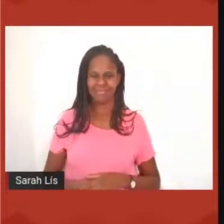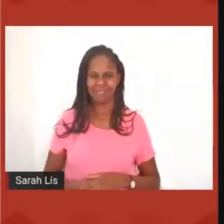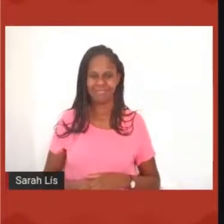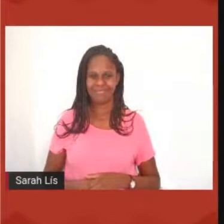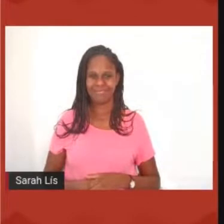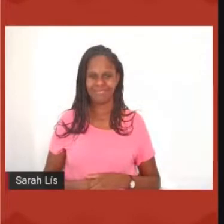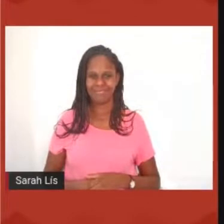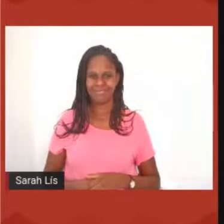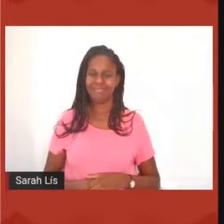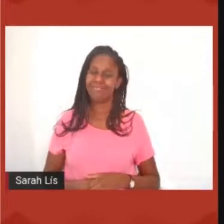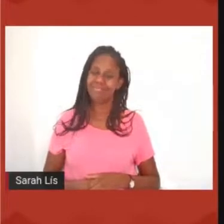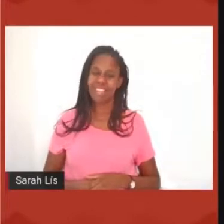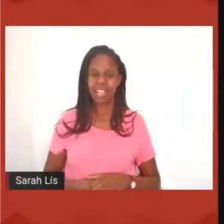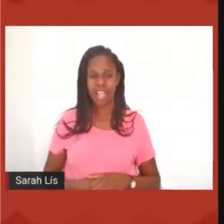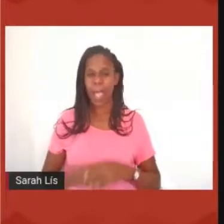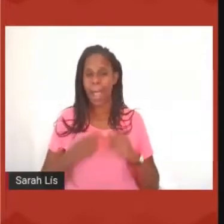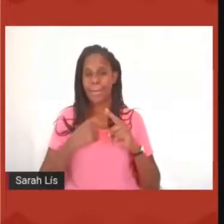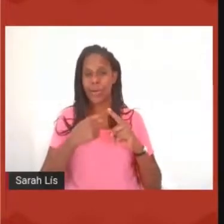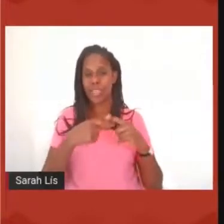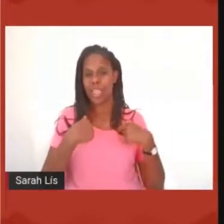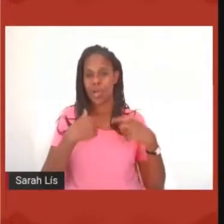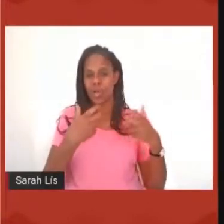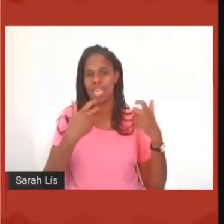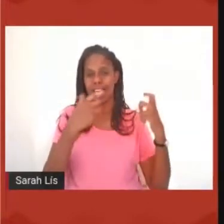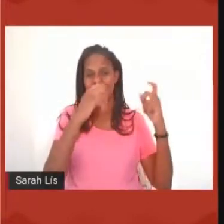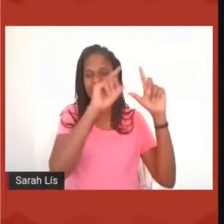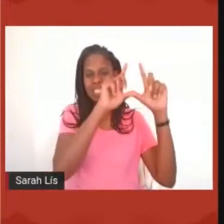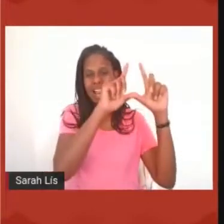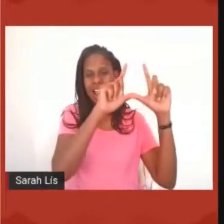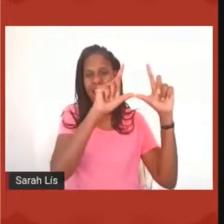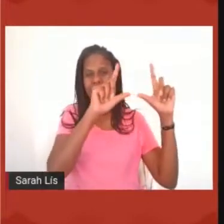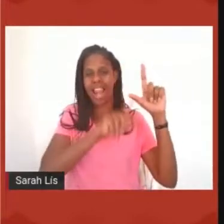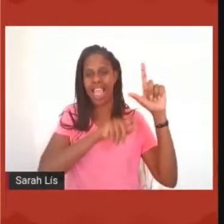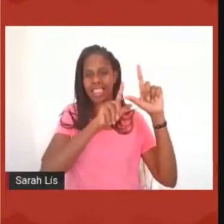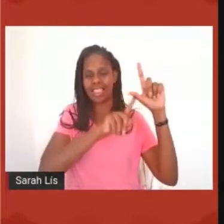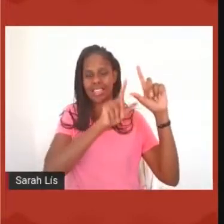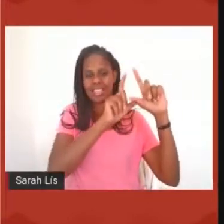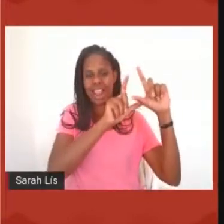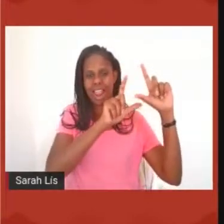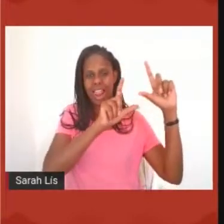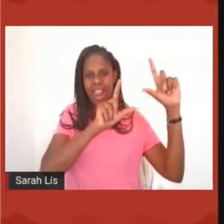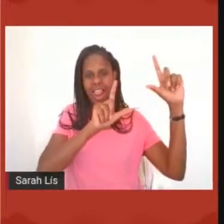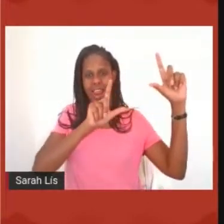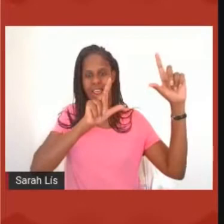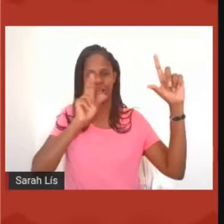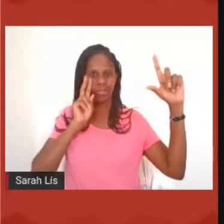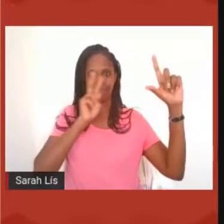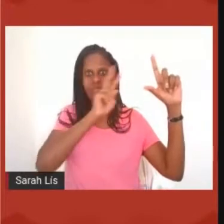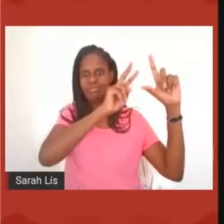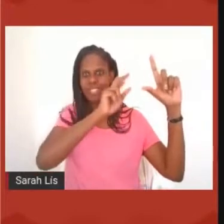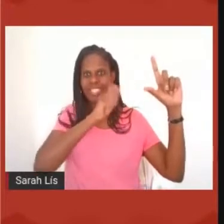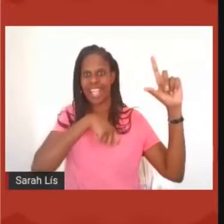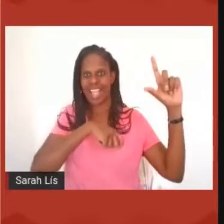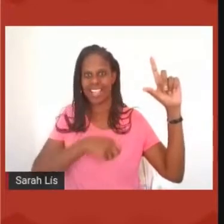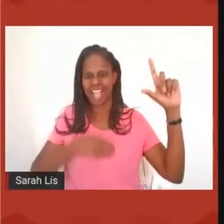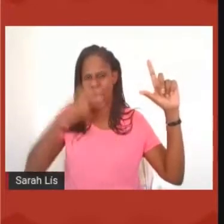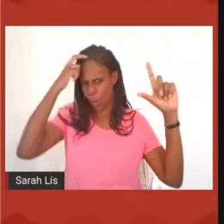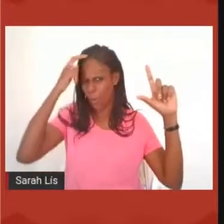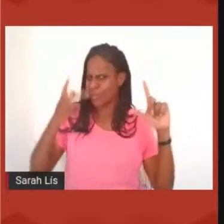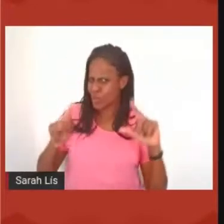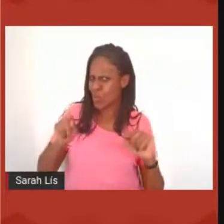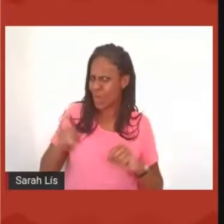Ficou meio apertado só porque eu quis aumentar um pouquinho o tamanho das letras, ficar mais visível, tá? A culpa é sua, então. Não, tô brincando, tá